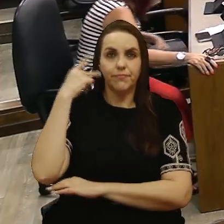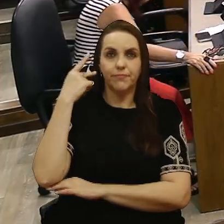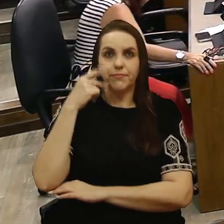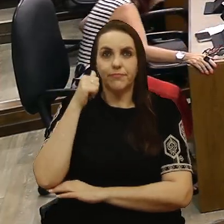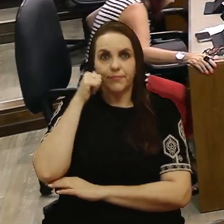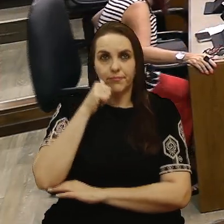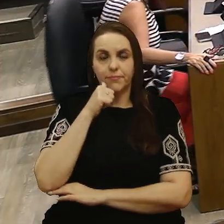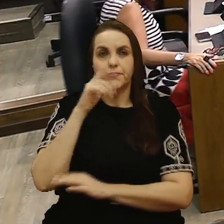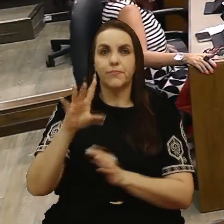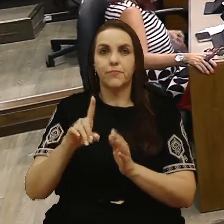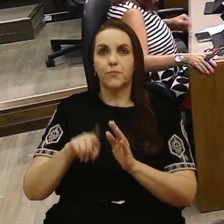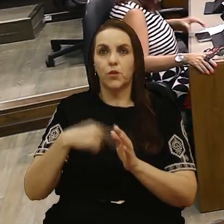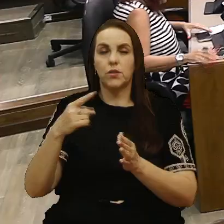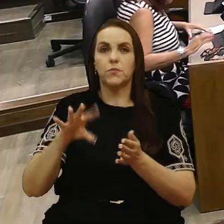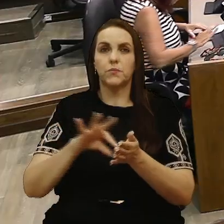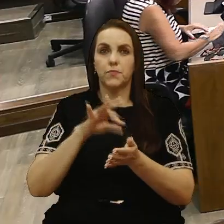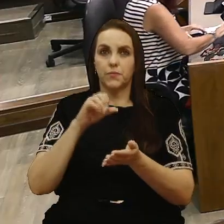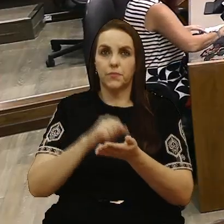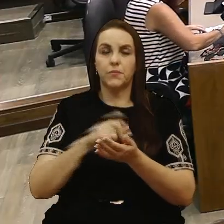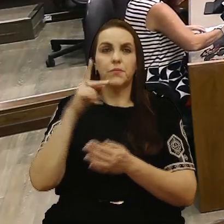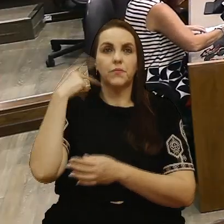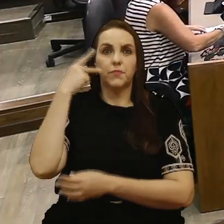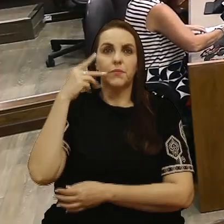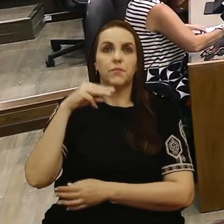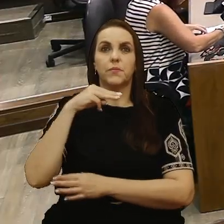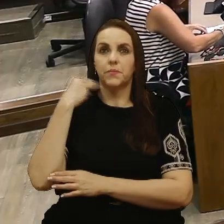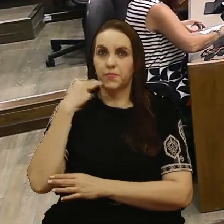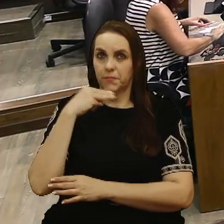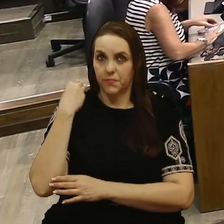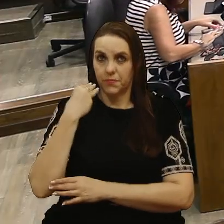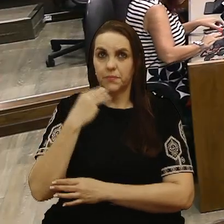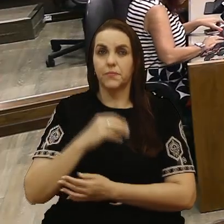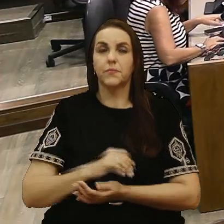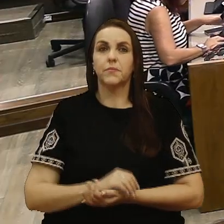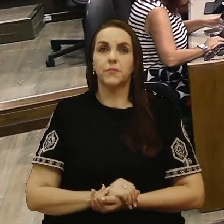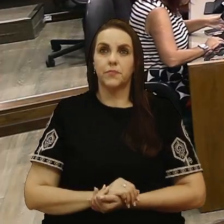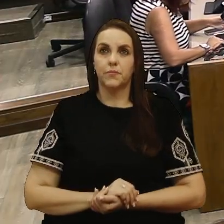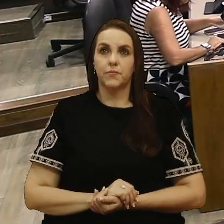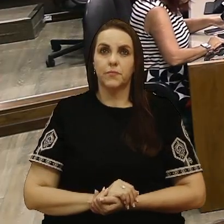Próximo vereador inscrito, vereadora Marisol Santos.